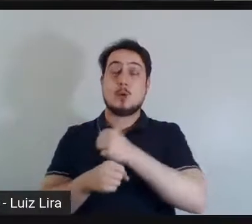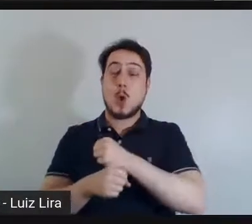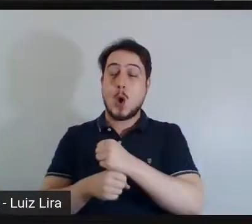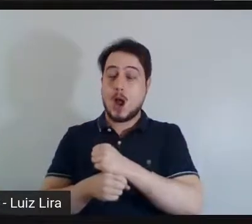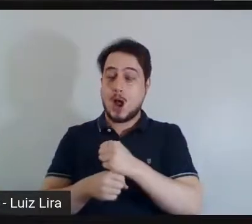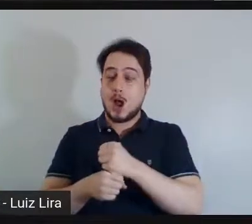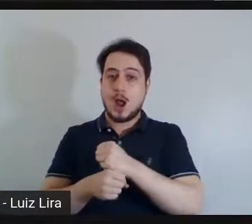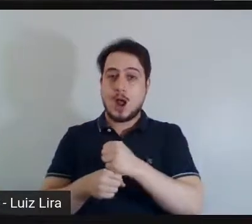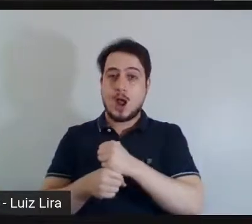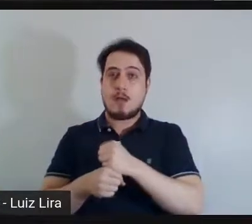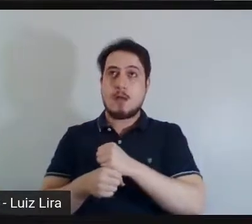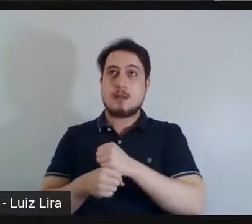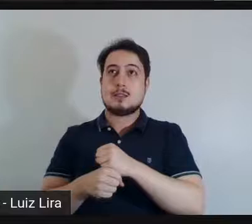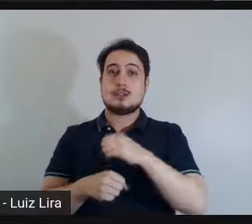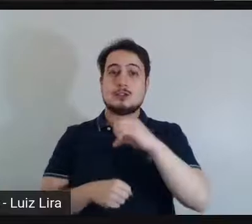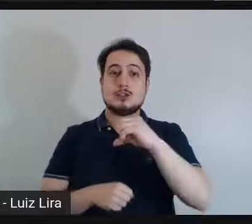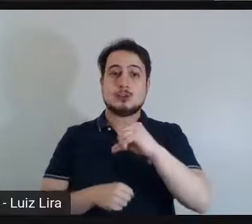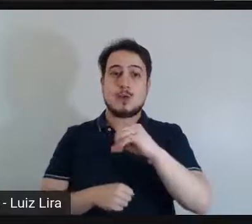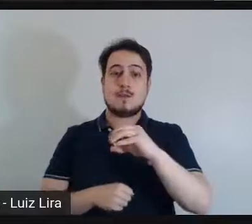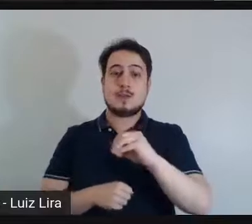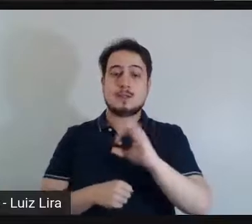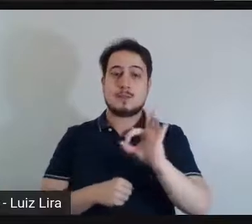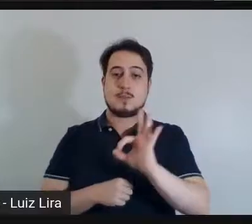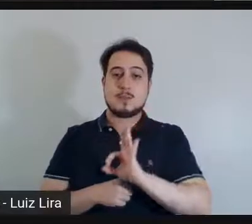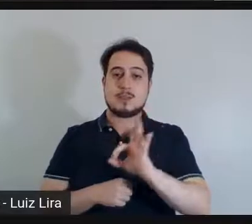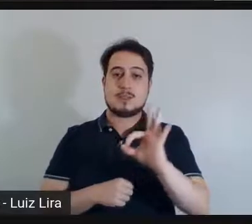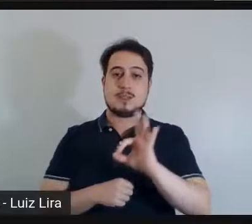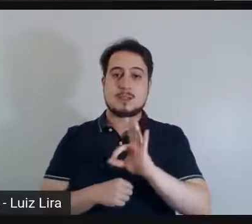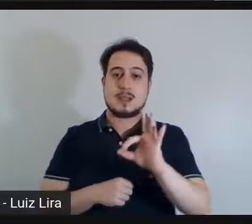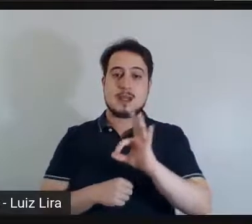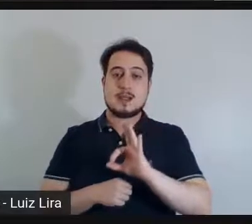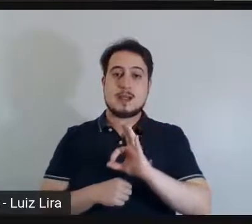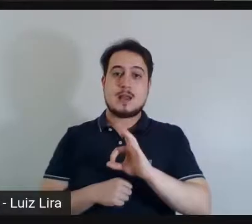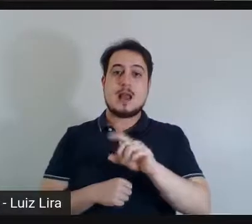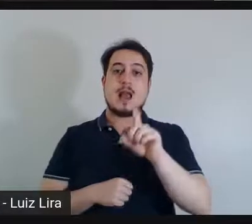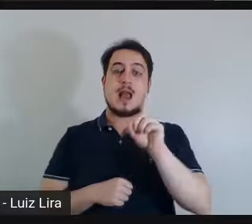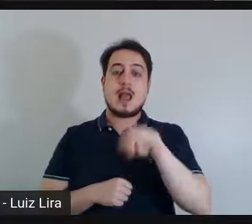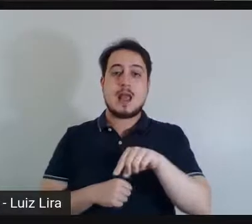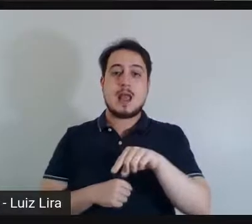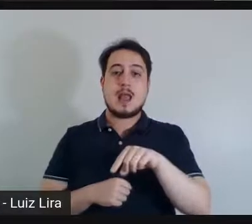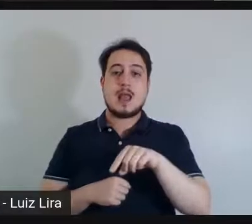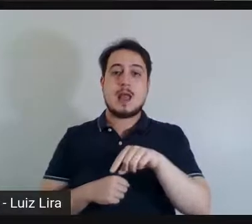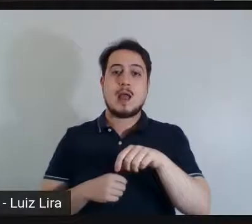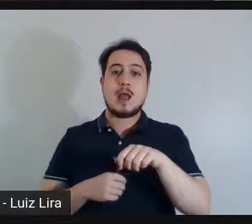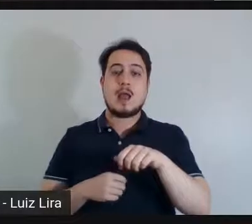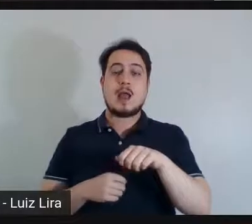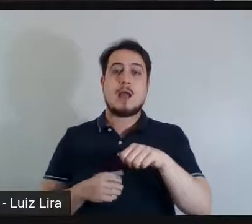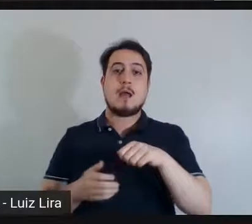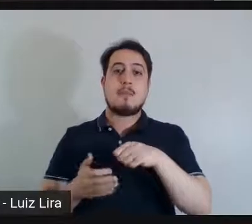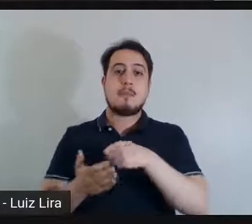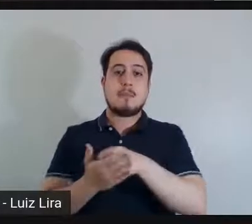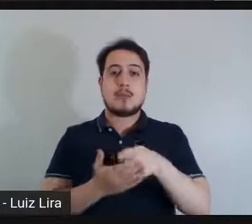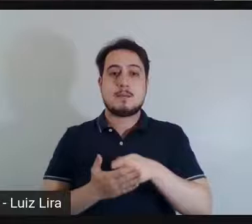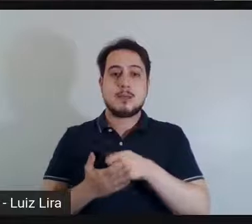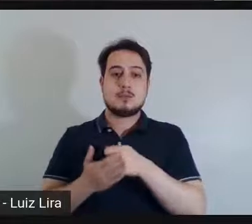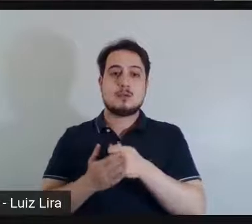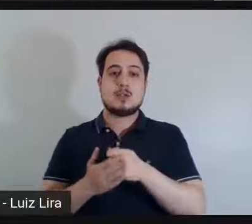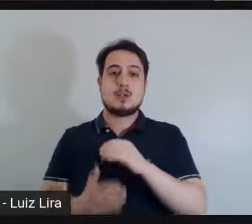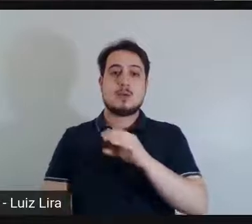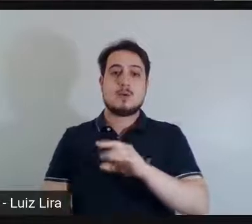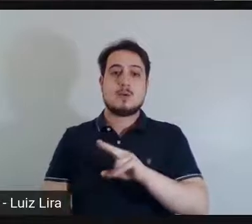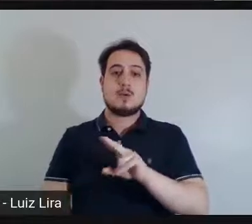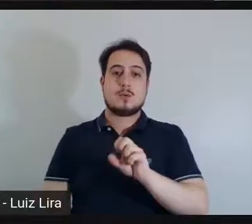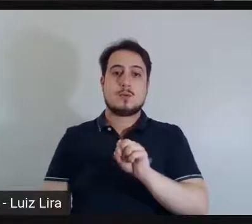mais de 90% é despesa de custeio com o pessoal. É isso mesmo.